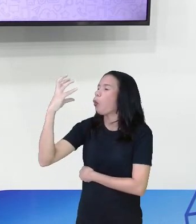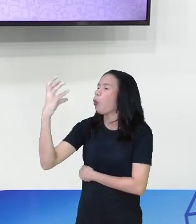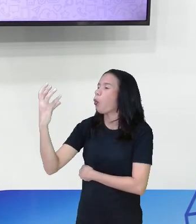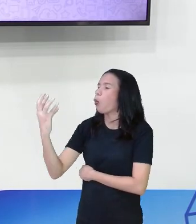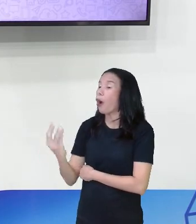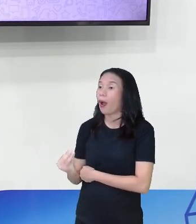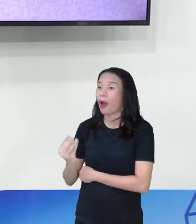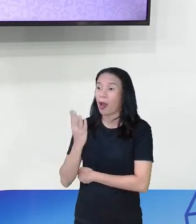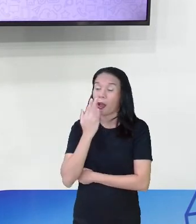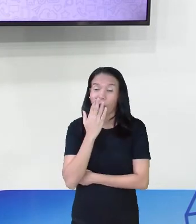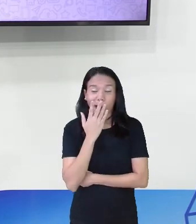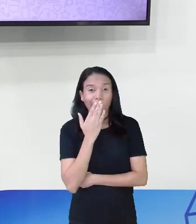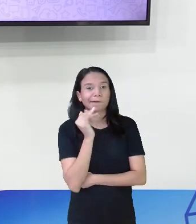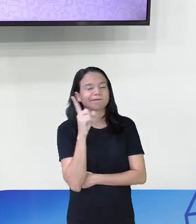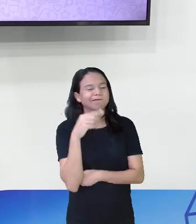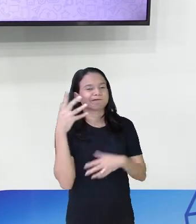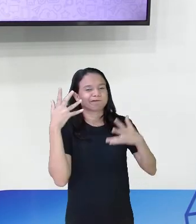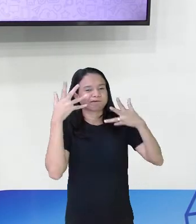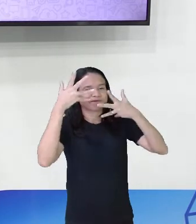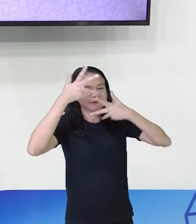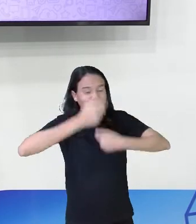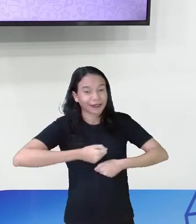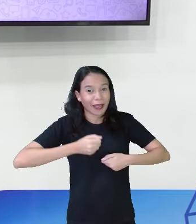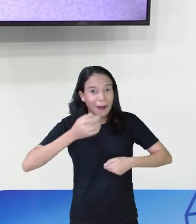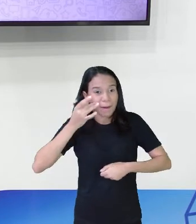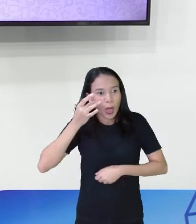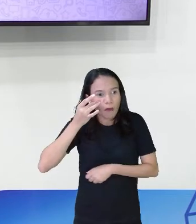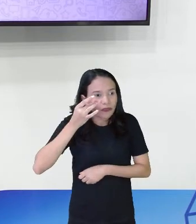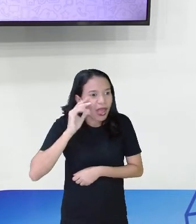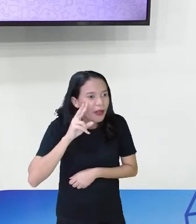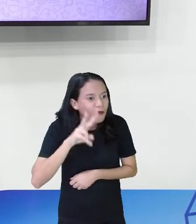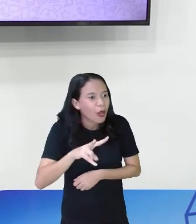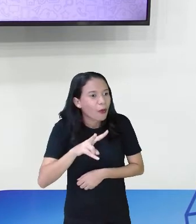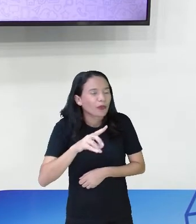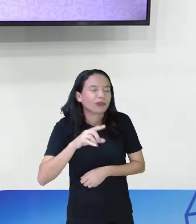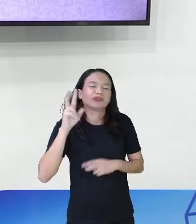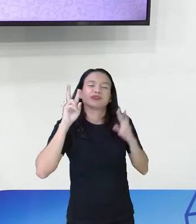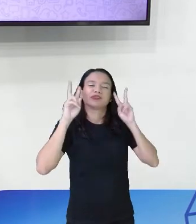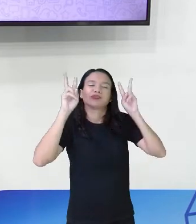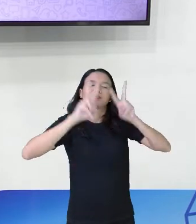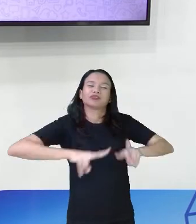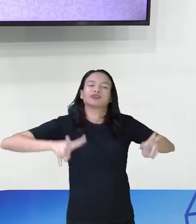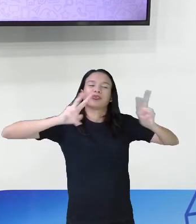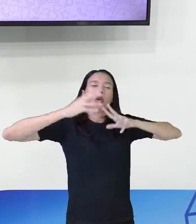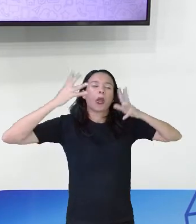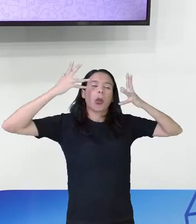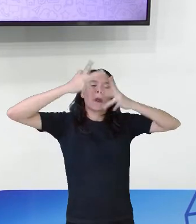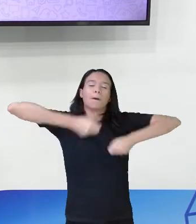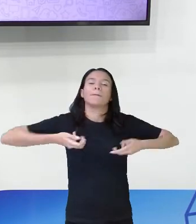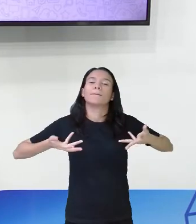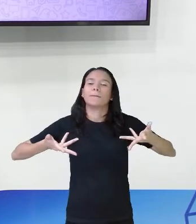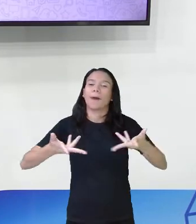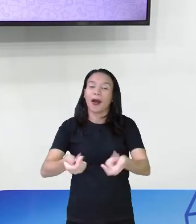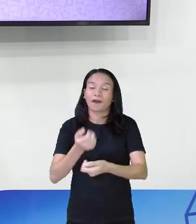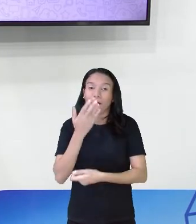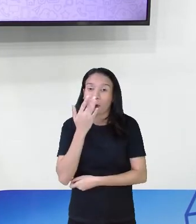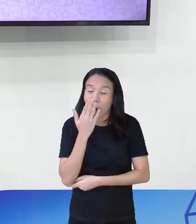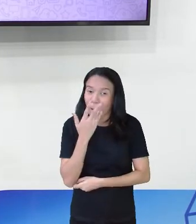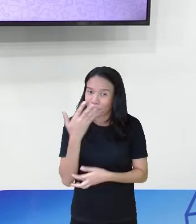a foto não faz nem justiça. Pessoalmente, assim, ao vivo, na sua frente assim, é maravilhoso, né? A